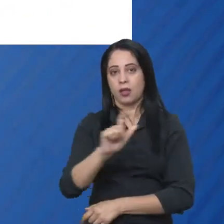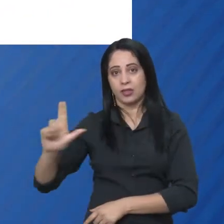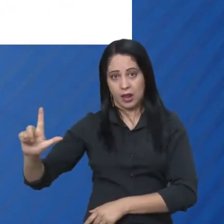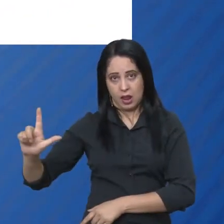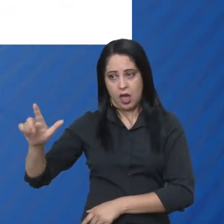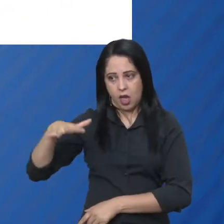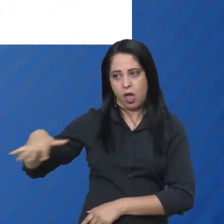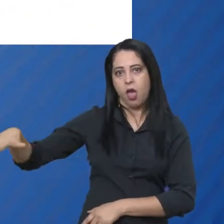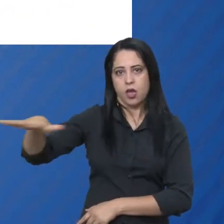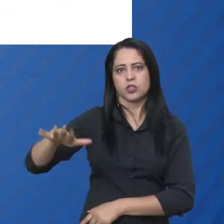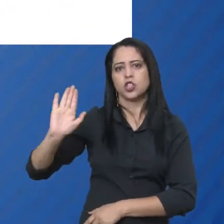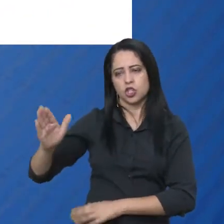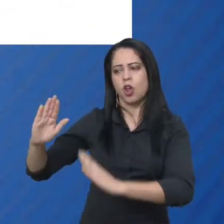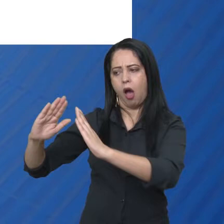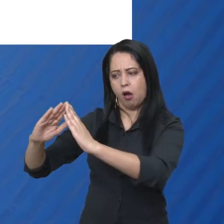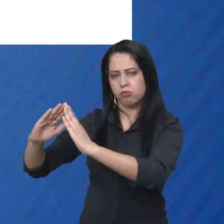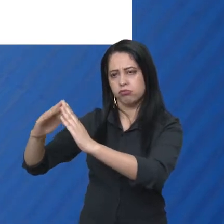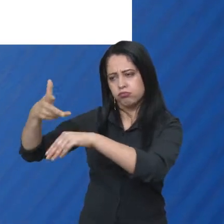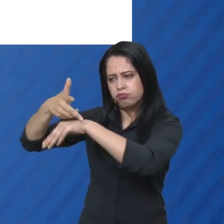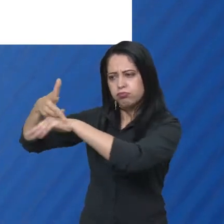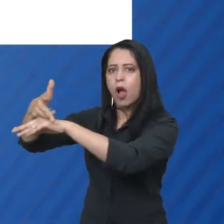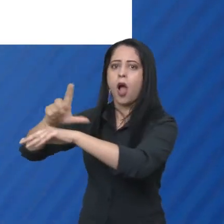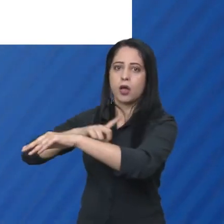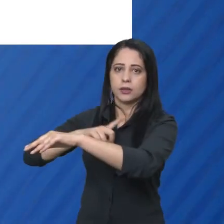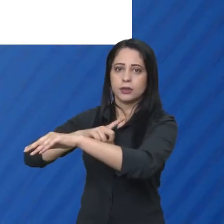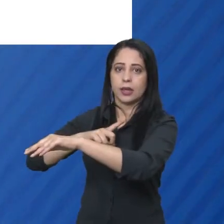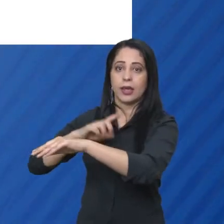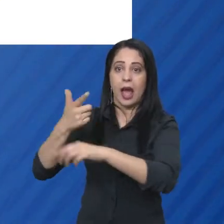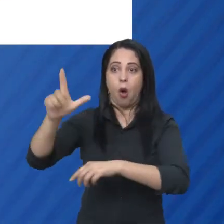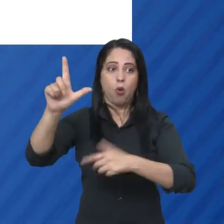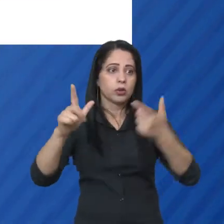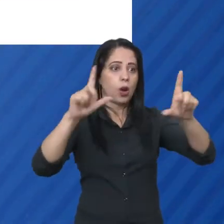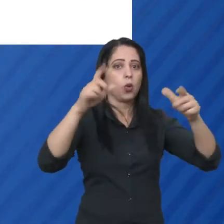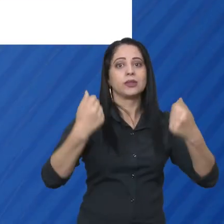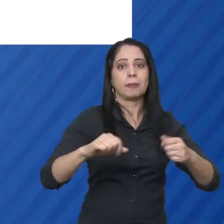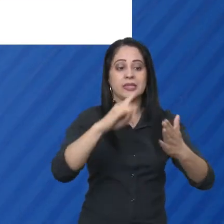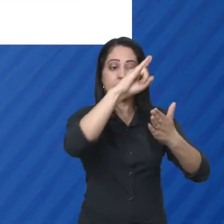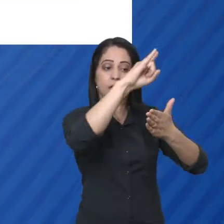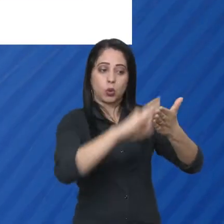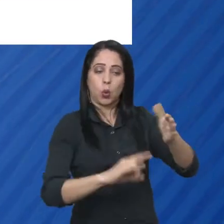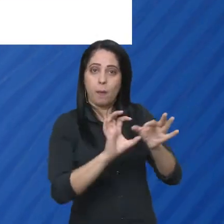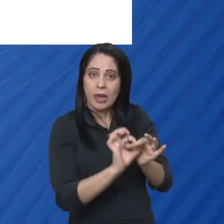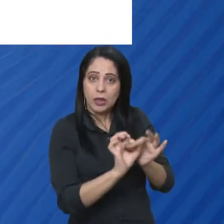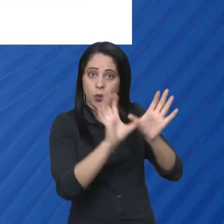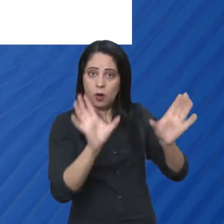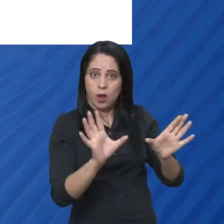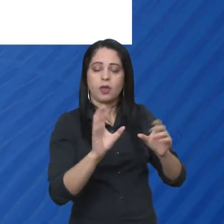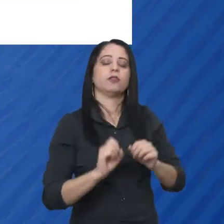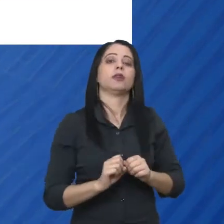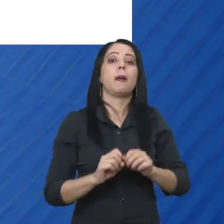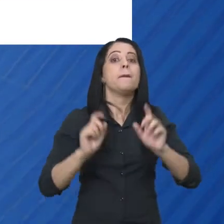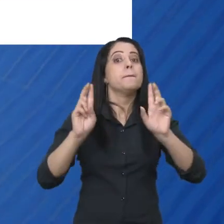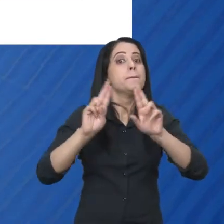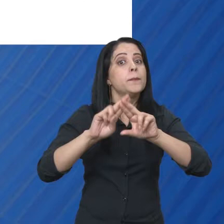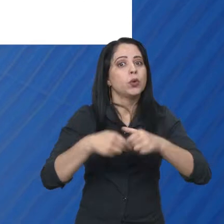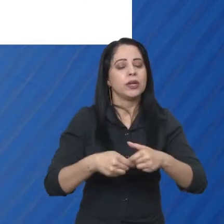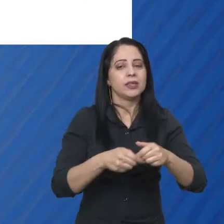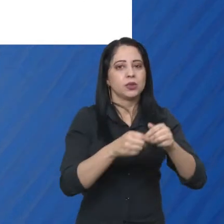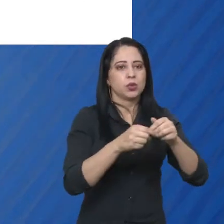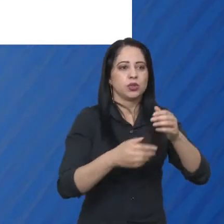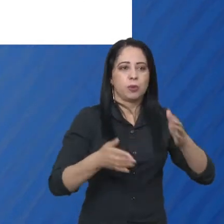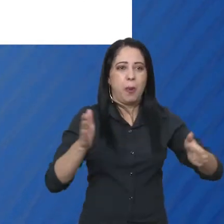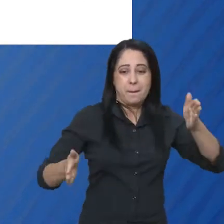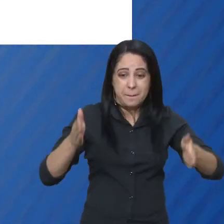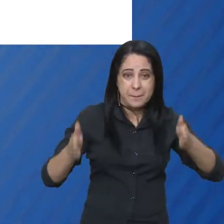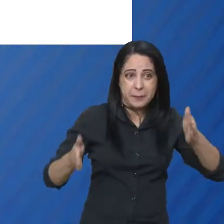na zona leste da cidade e que a instalação nas demais unidades vai depender de processo licitatório e, por isso, ainda não é